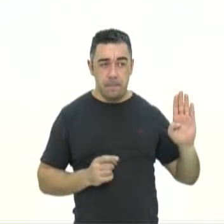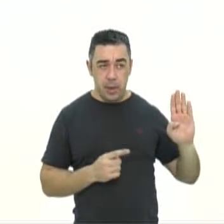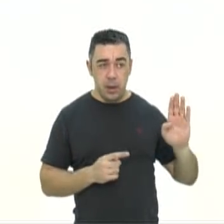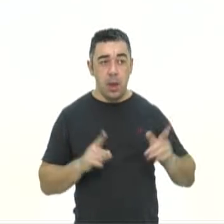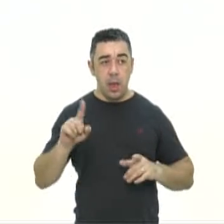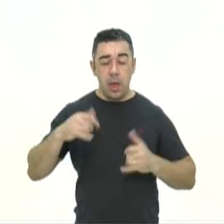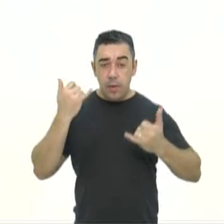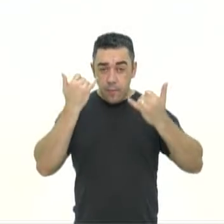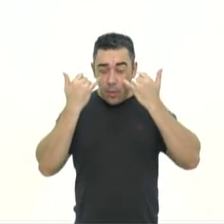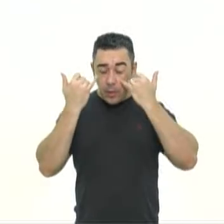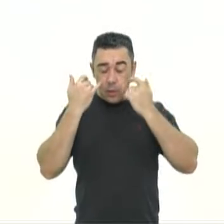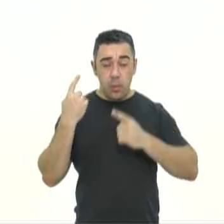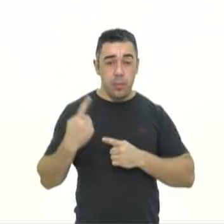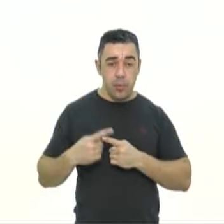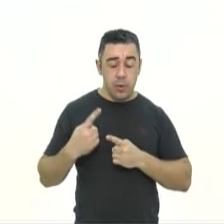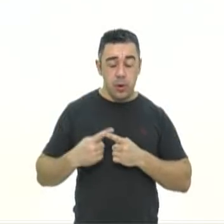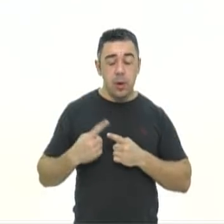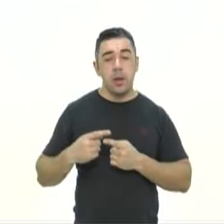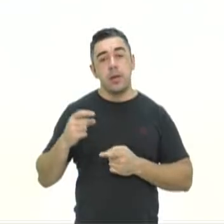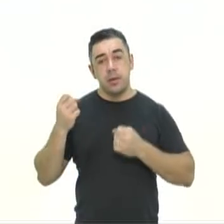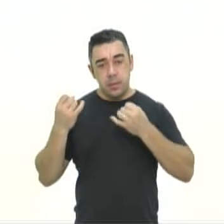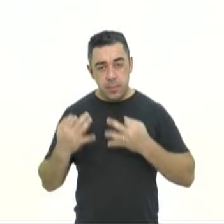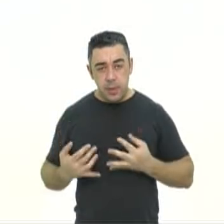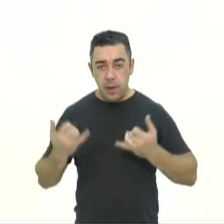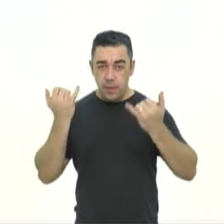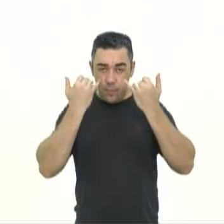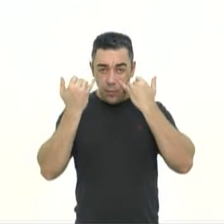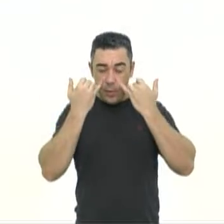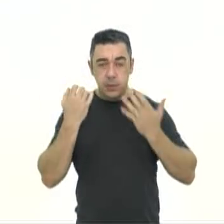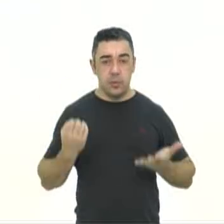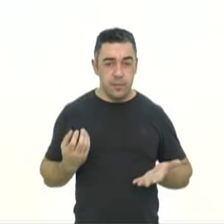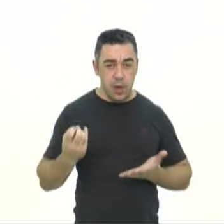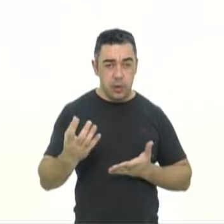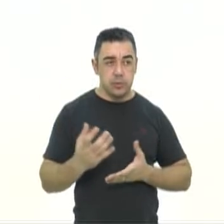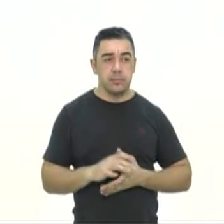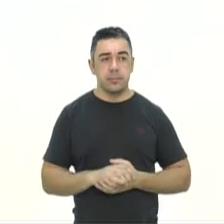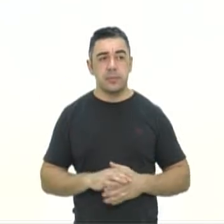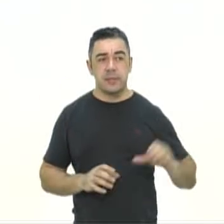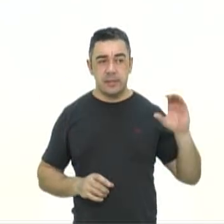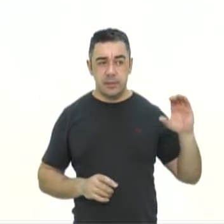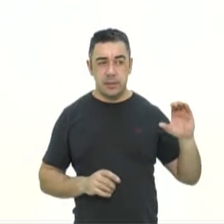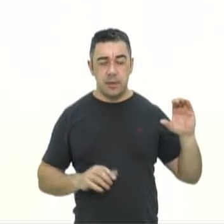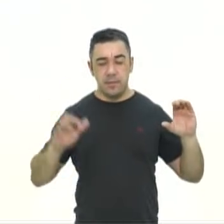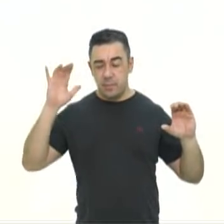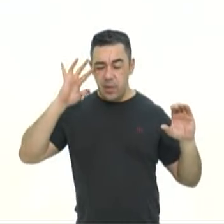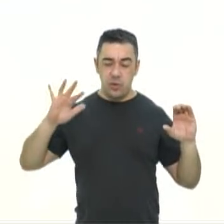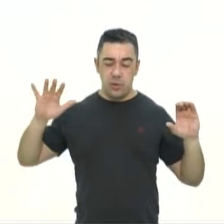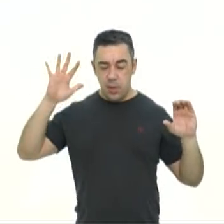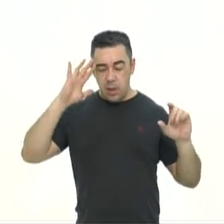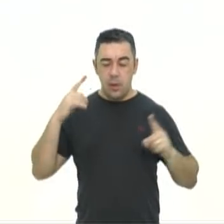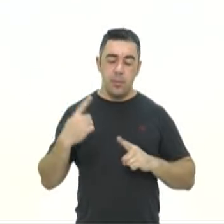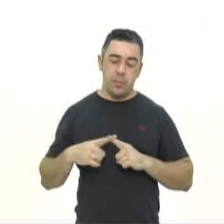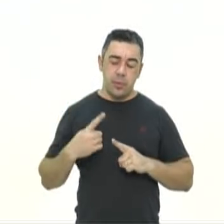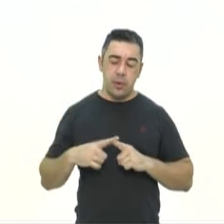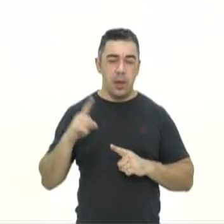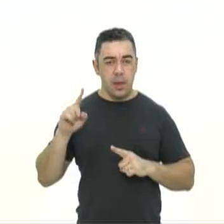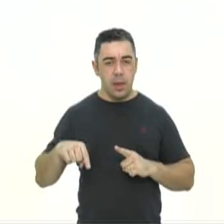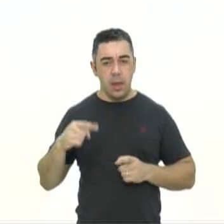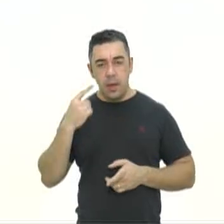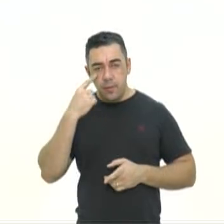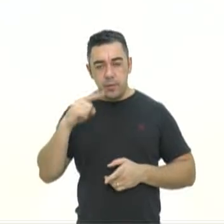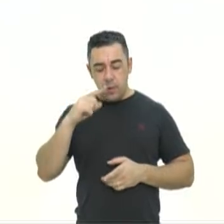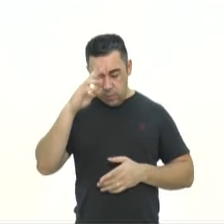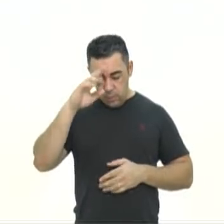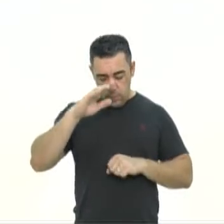de informação, porque traz informações da viagem. Letra C, de ficção, porque trata da visão